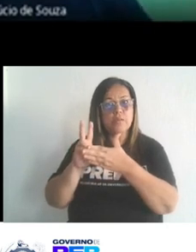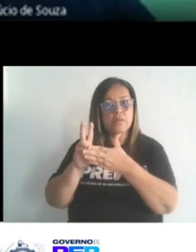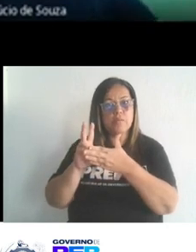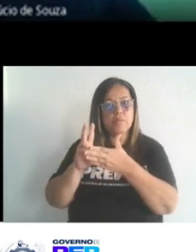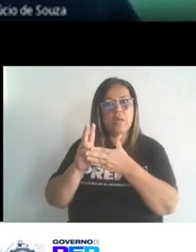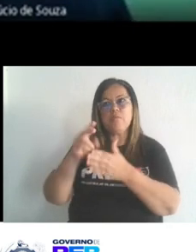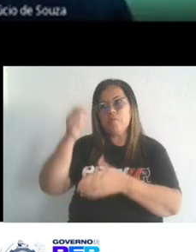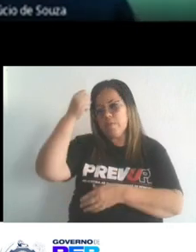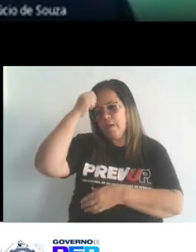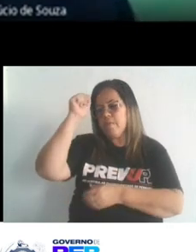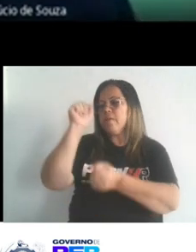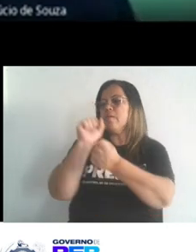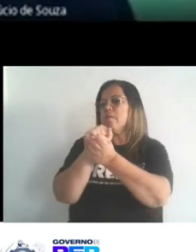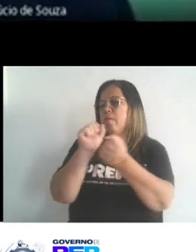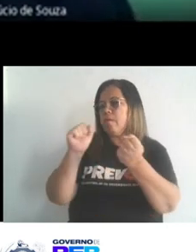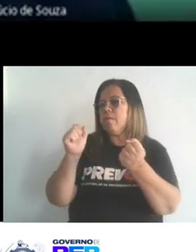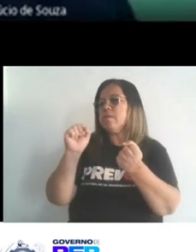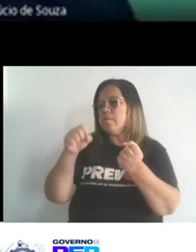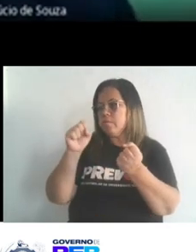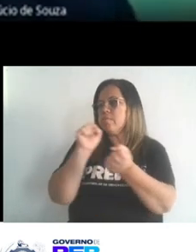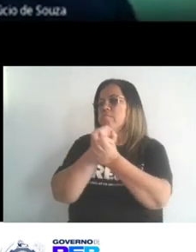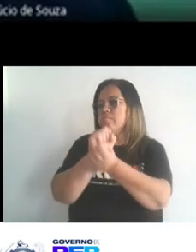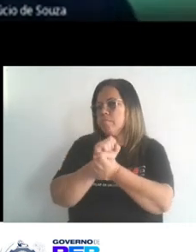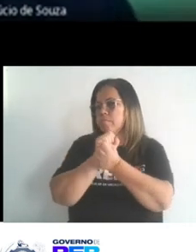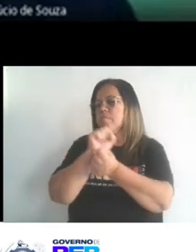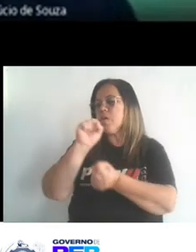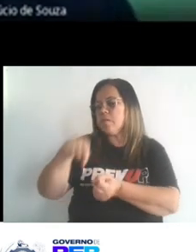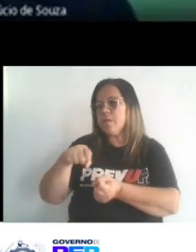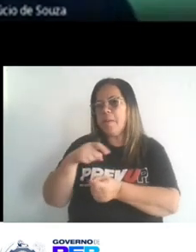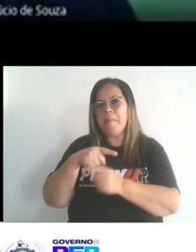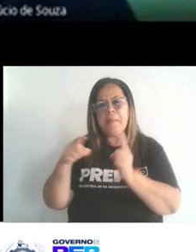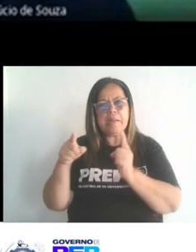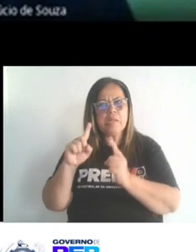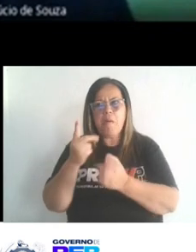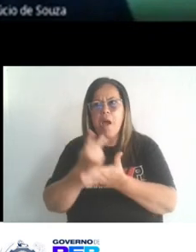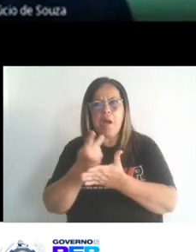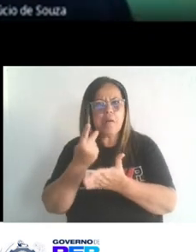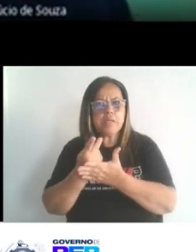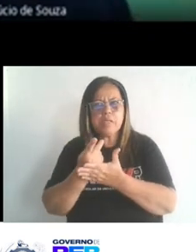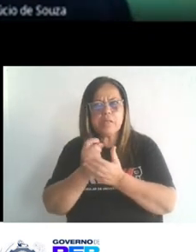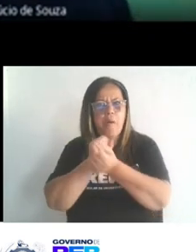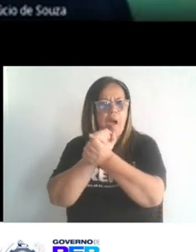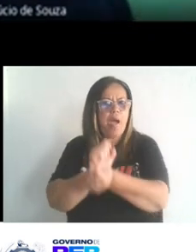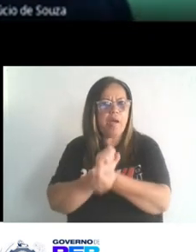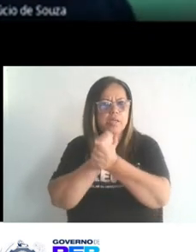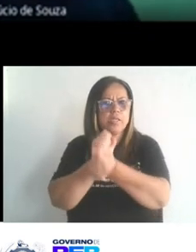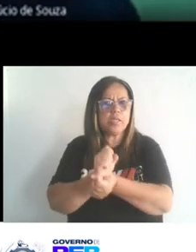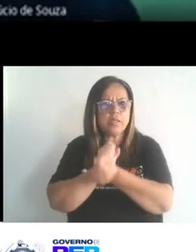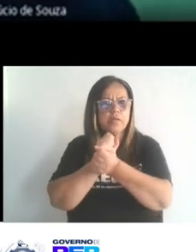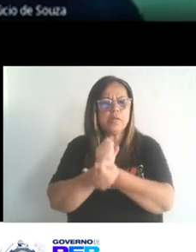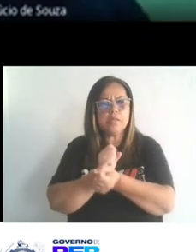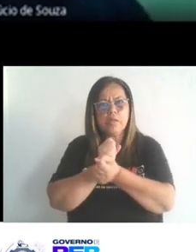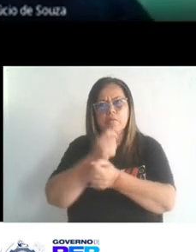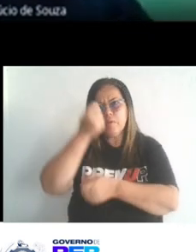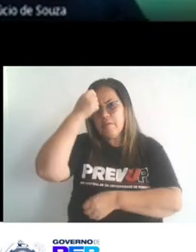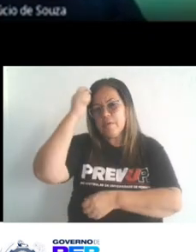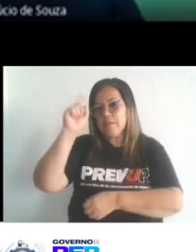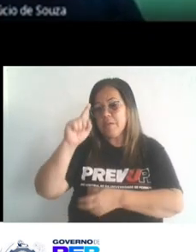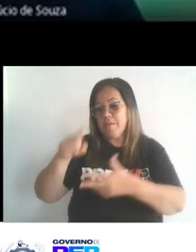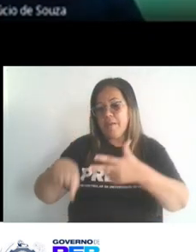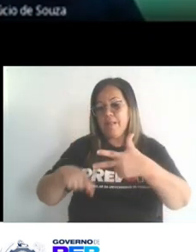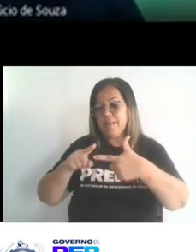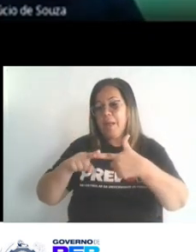então essa oposição não ocorreu em relação à escravização dos africanos então a letra B